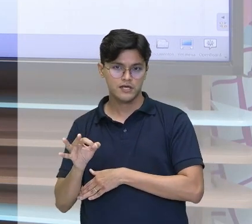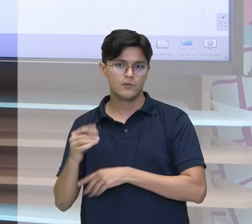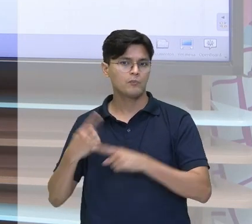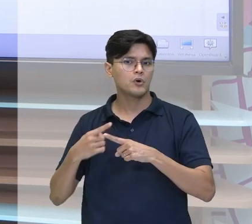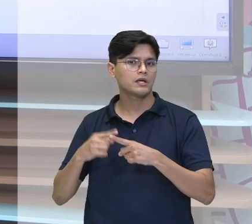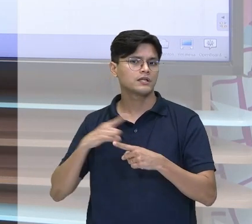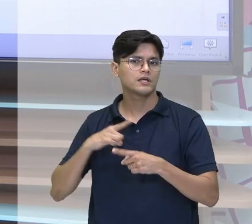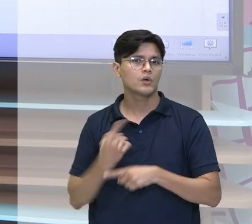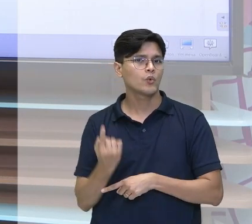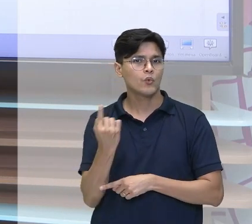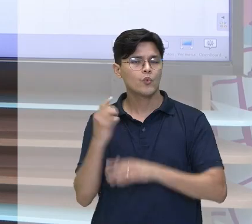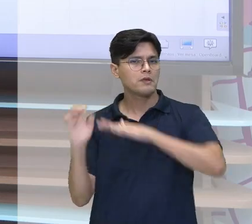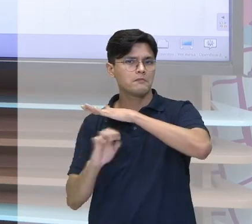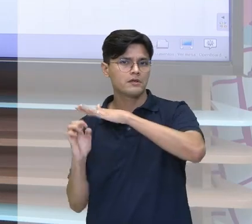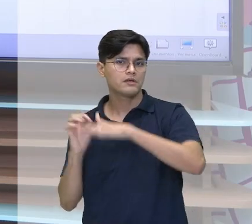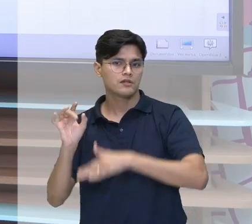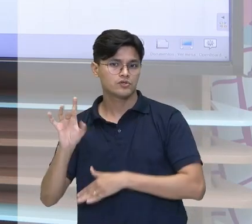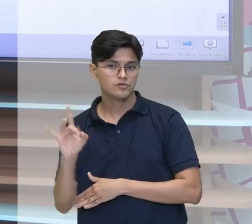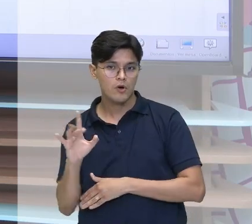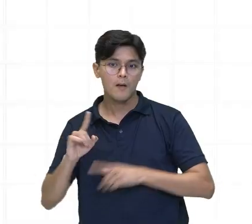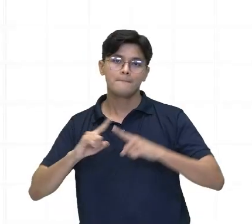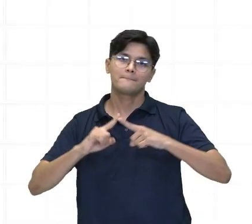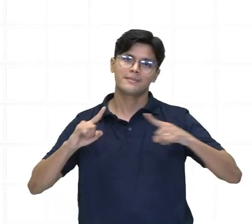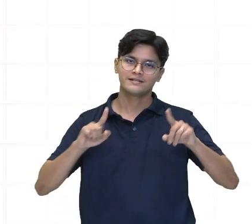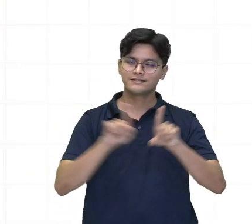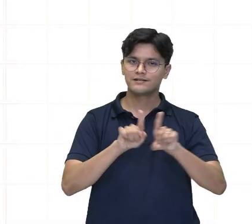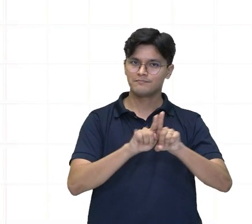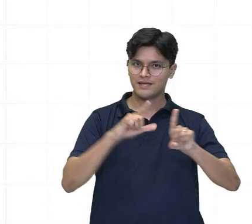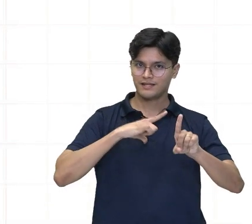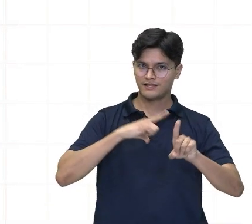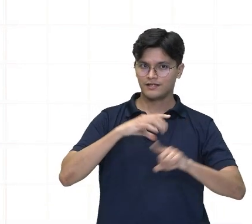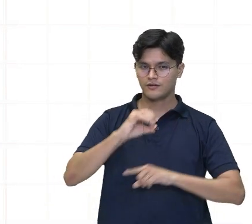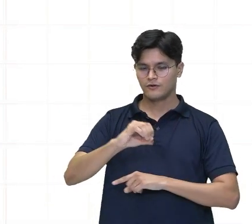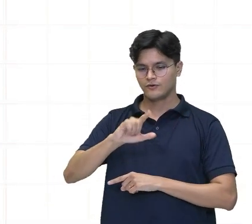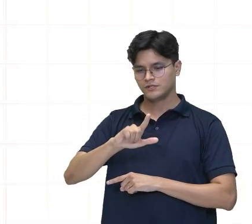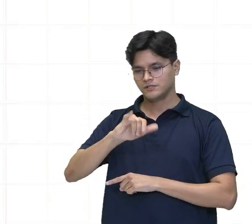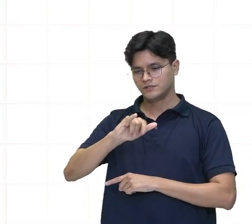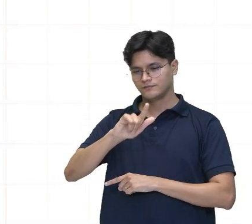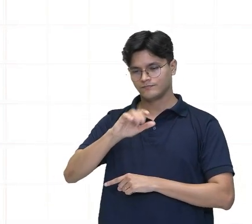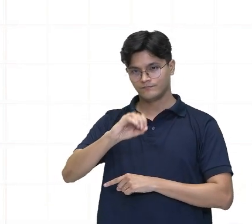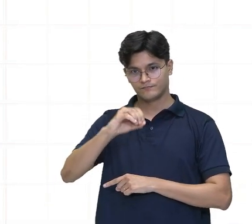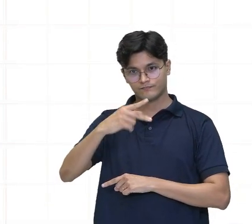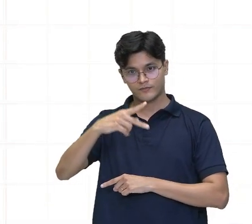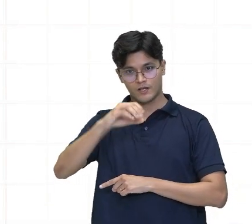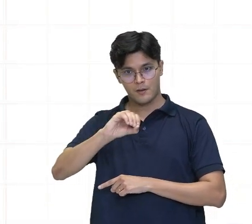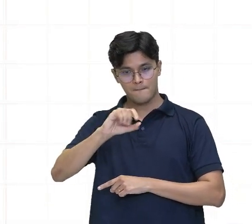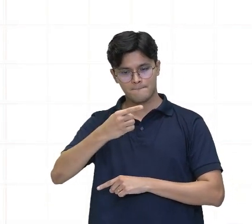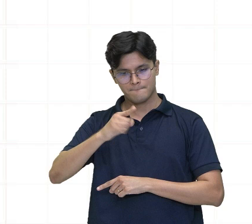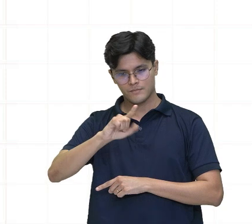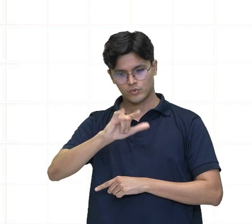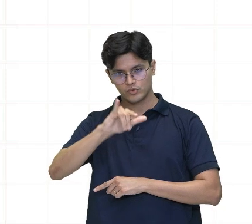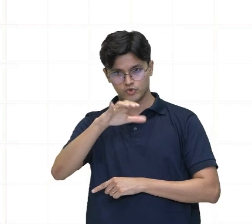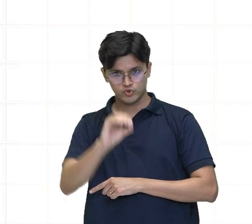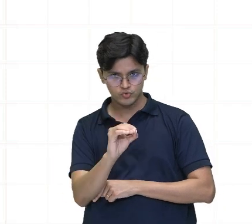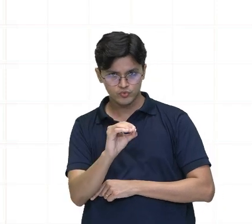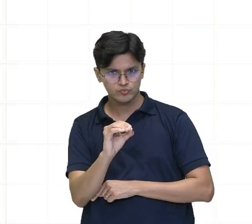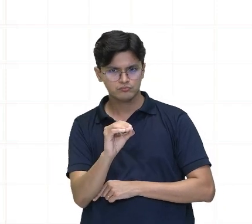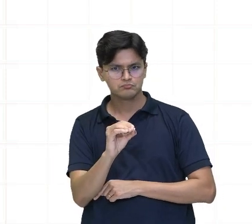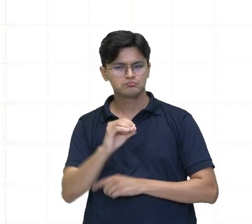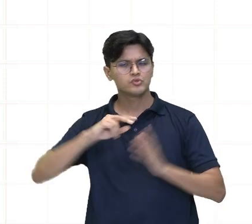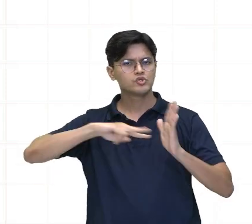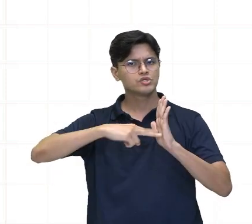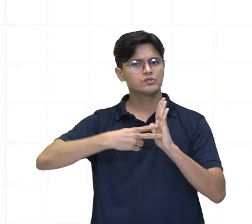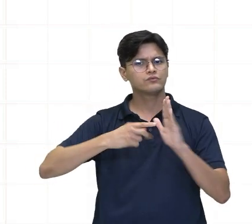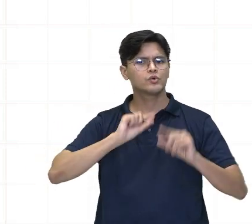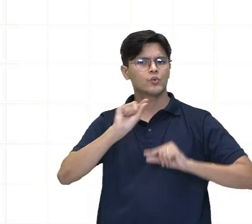temos também os oligopólios, que eu vou apresentar aqui para vocês. Acompanhe aqui comigo. Os oligopólios eles são